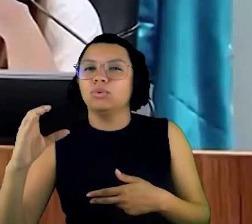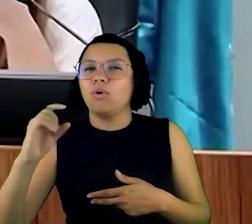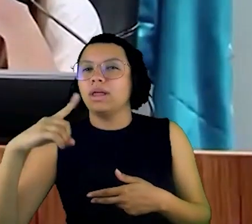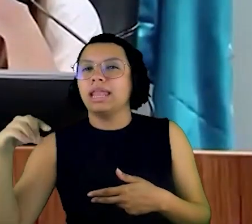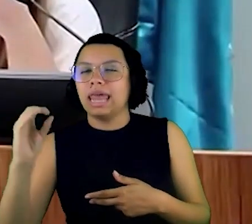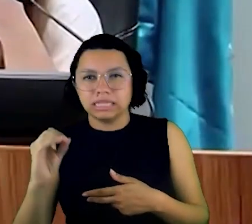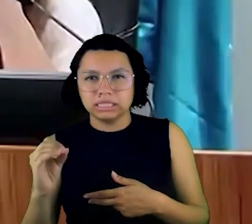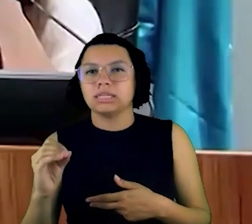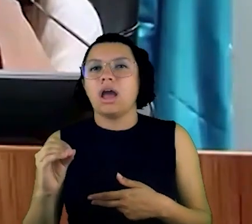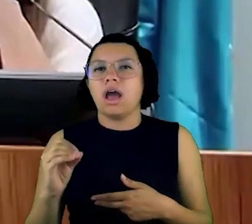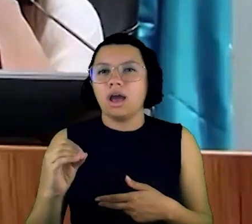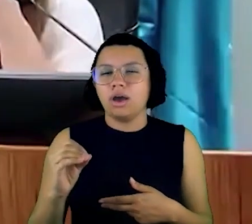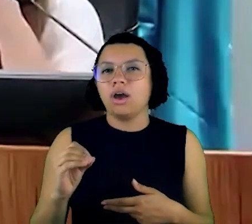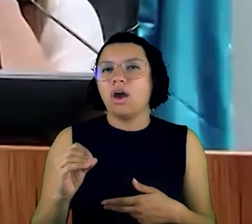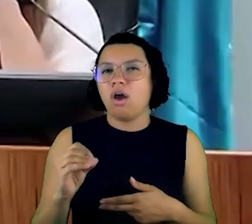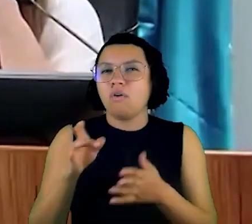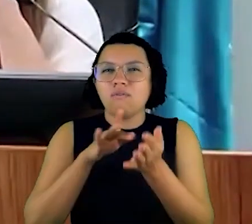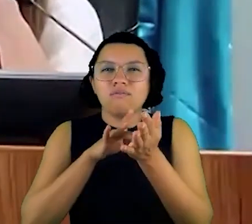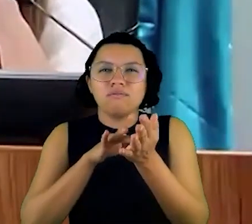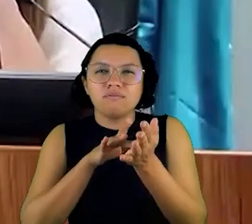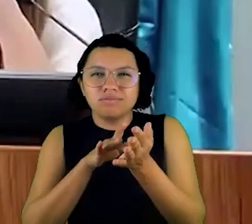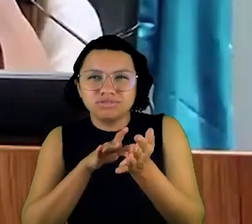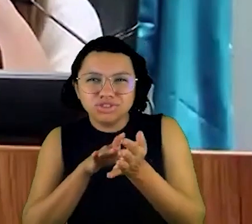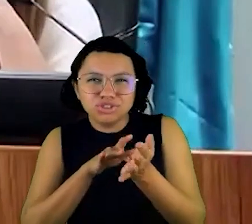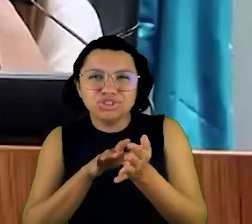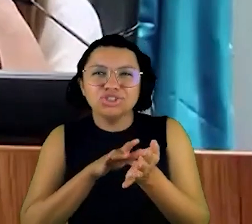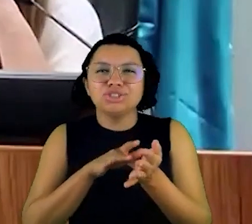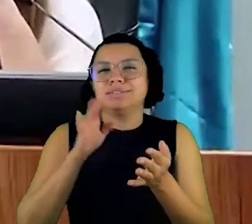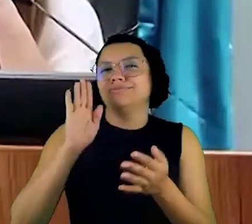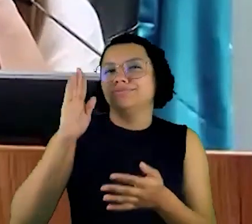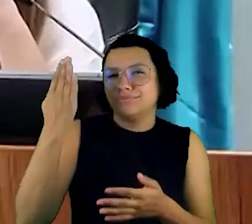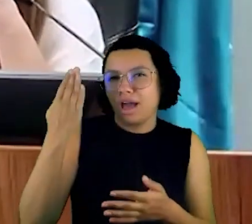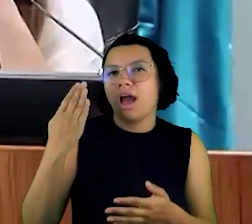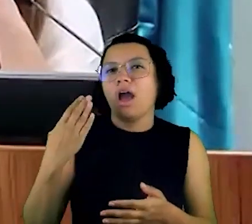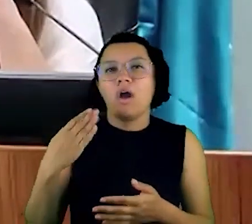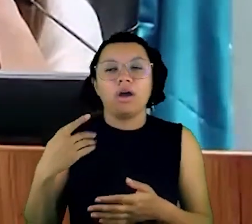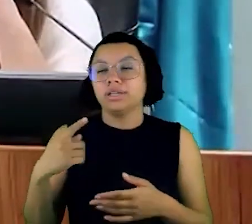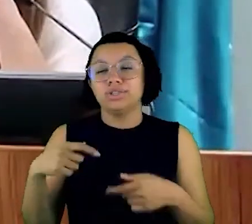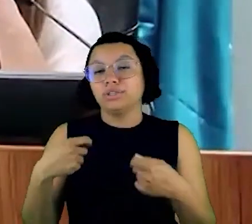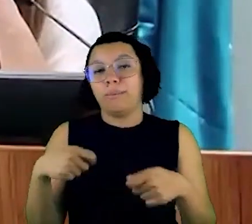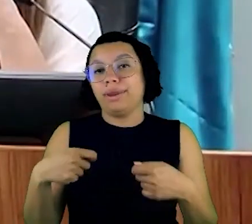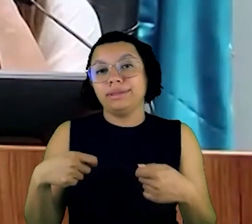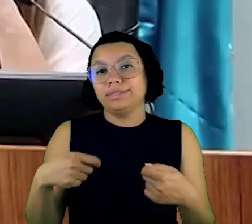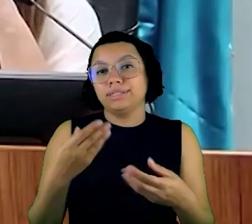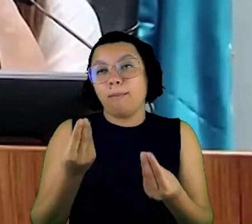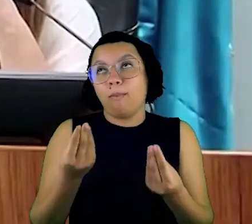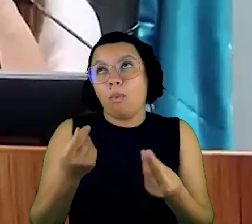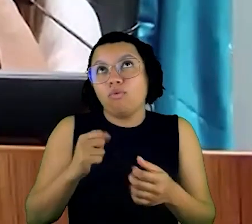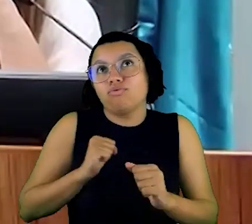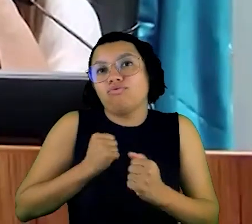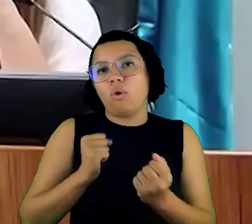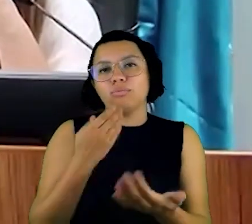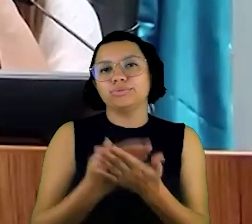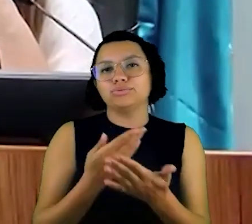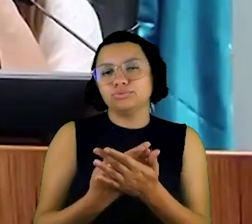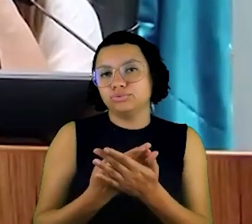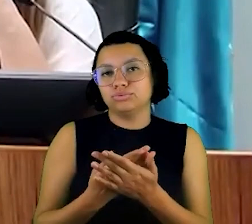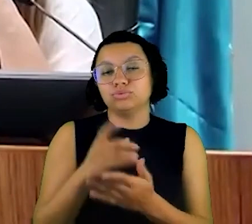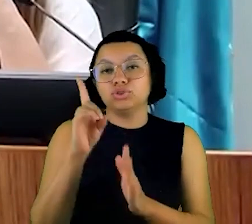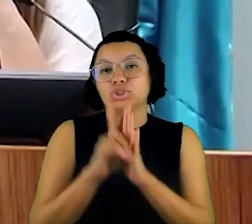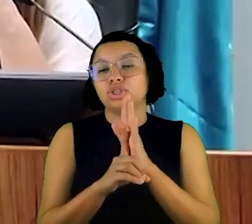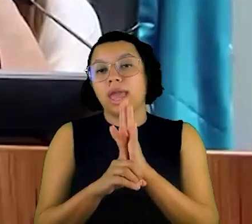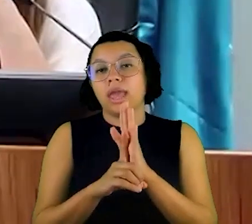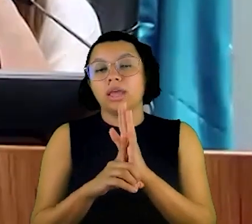fraudulentas, dissimulação. Às vezes a gente nem precisa se esforçar muito no estudo de direito societário, porque